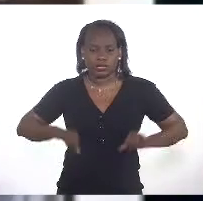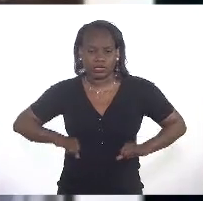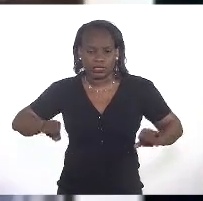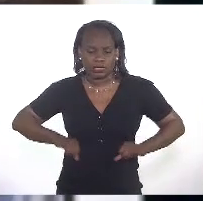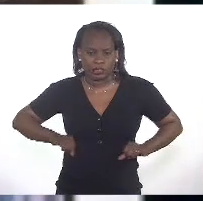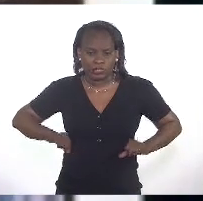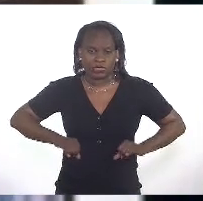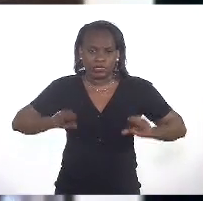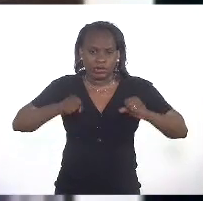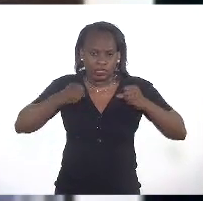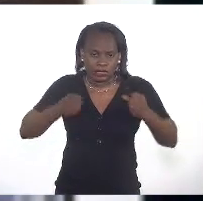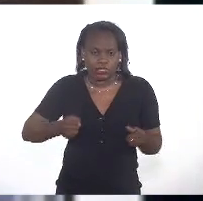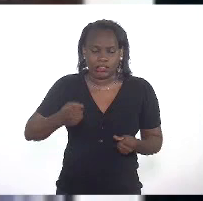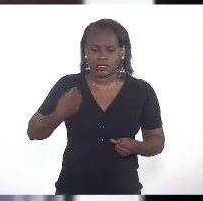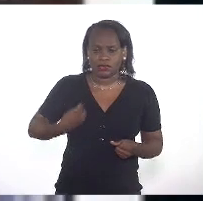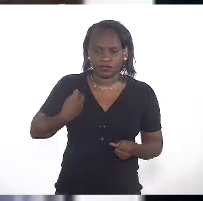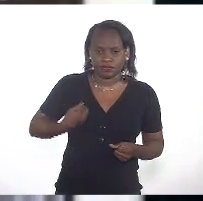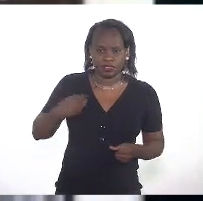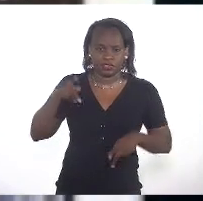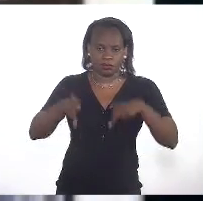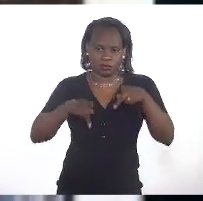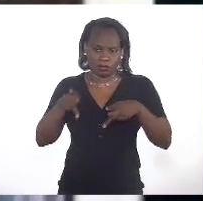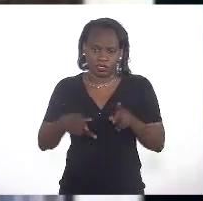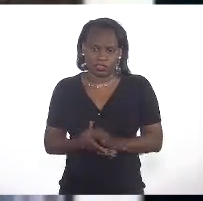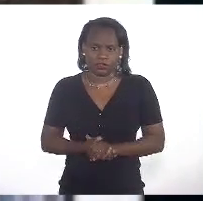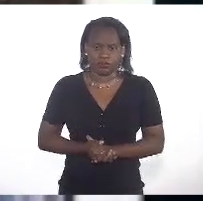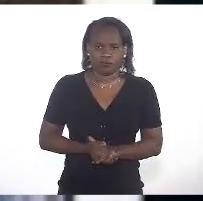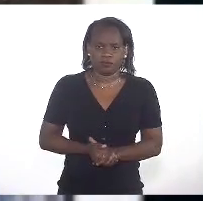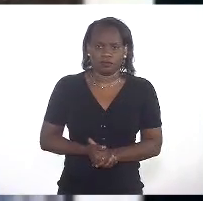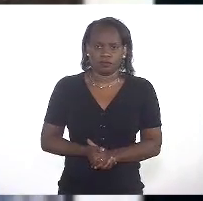sacrifícios da vida da população.